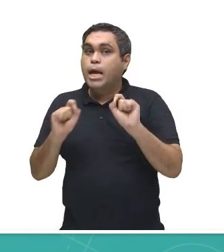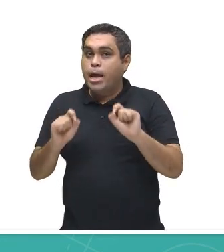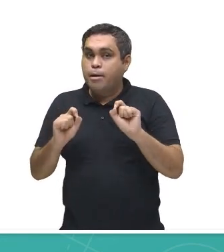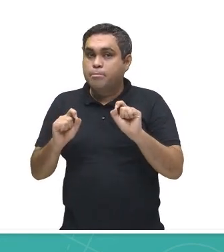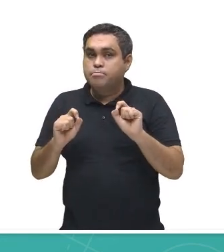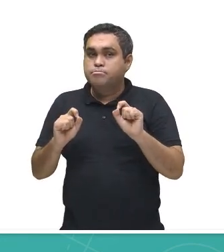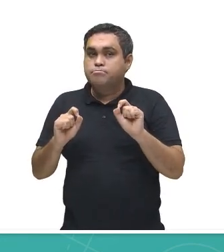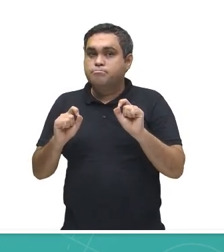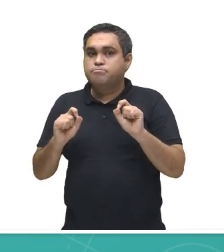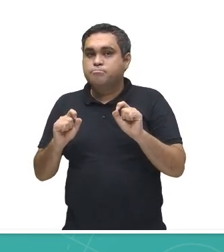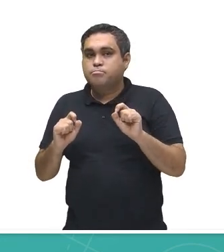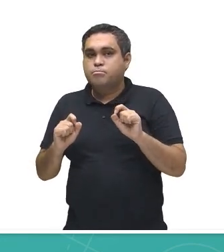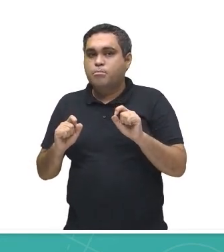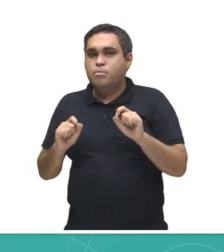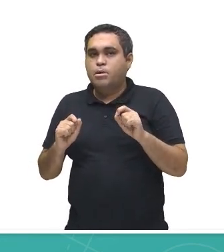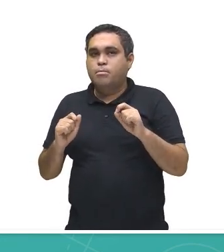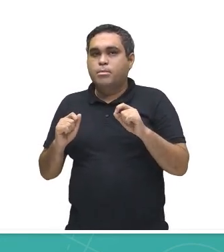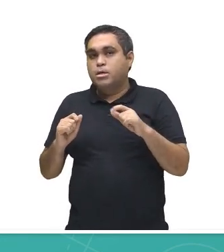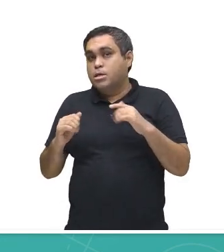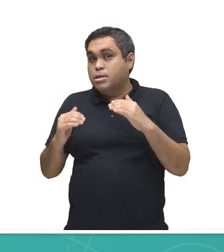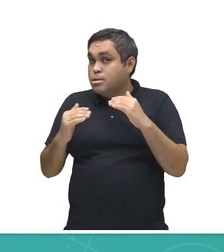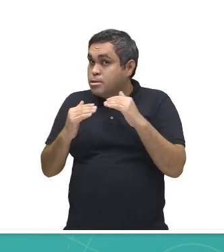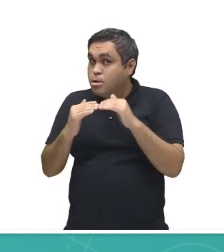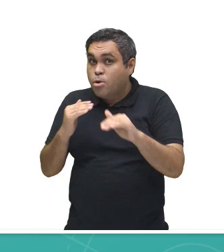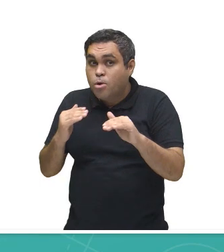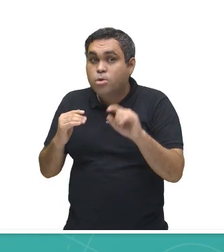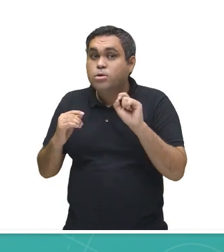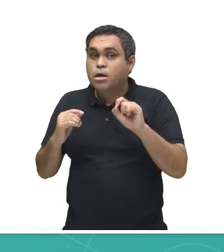com o limite